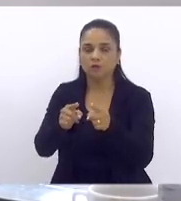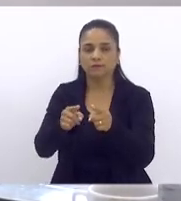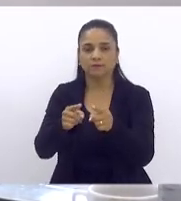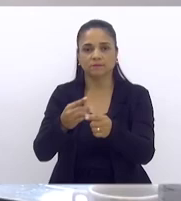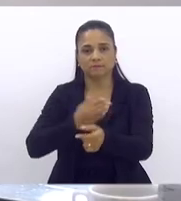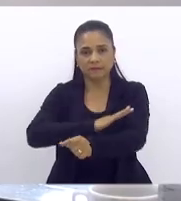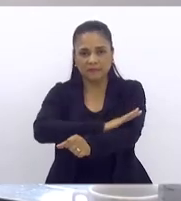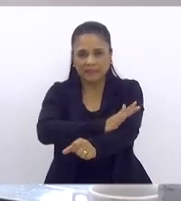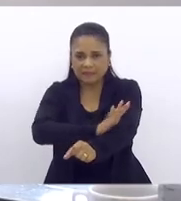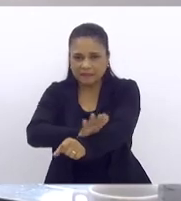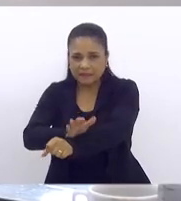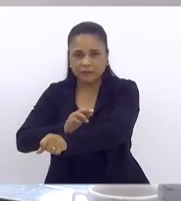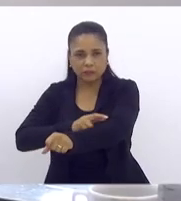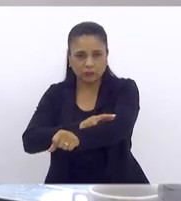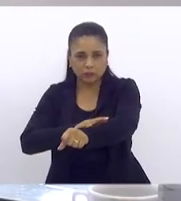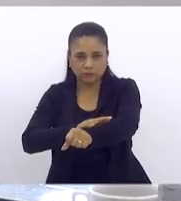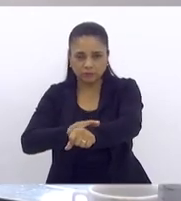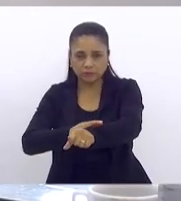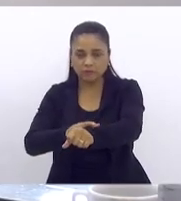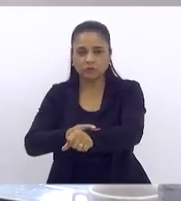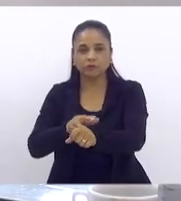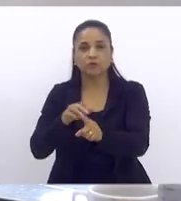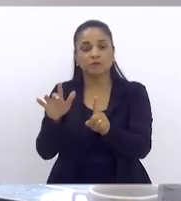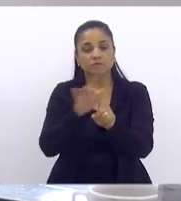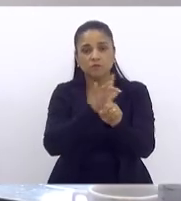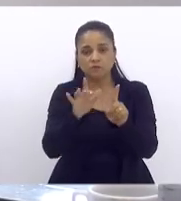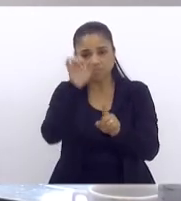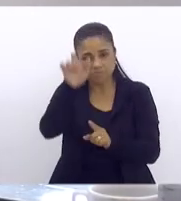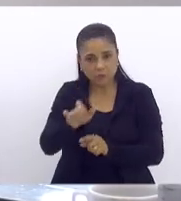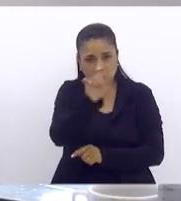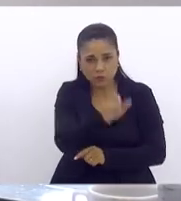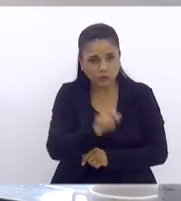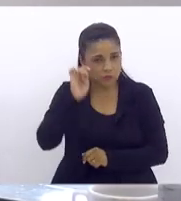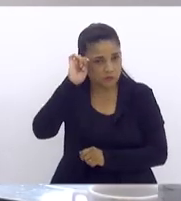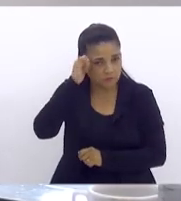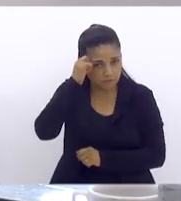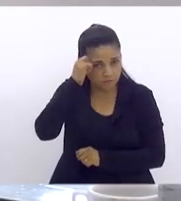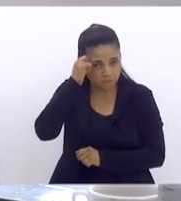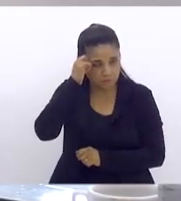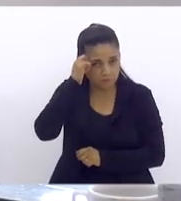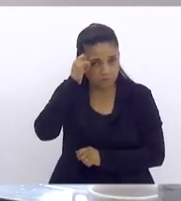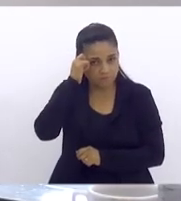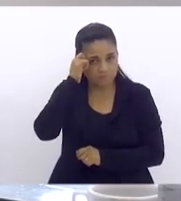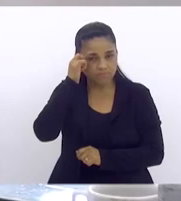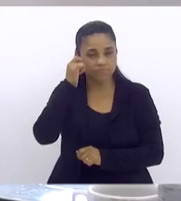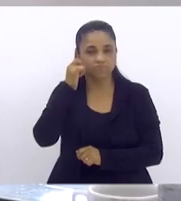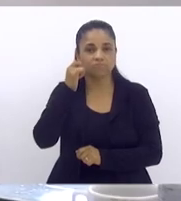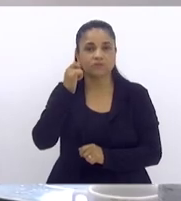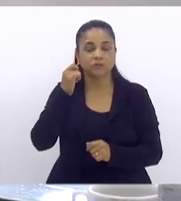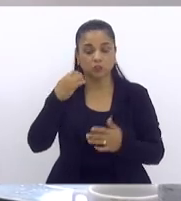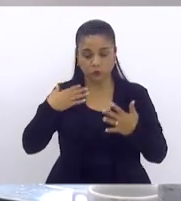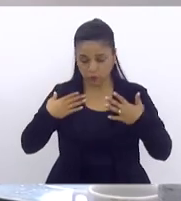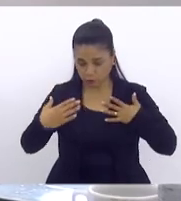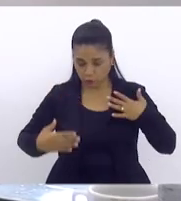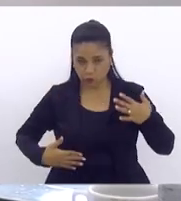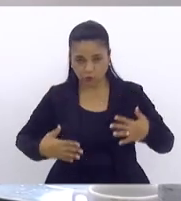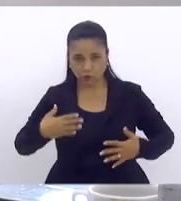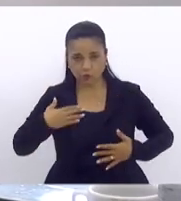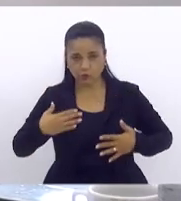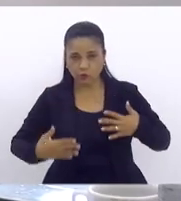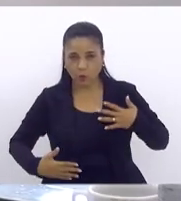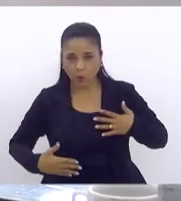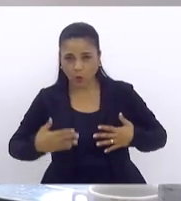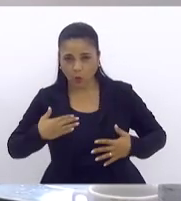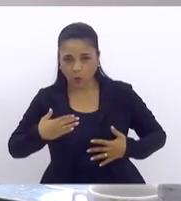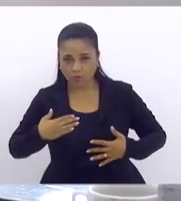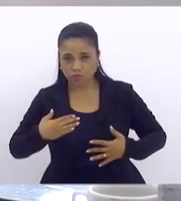que vitima pessoas negras e de todas as formas possíveis, desde os corpos que